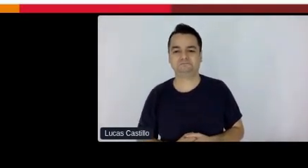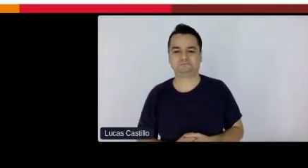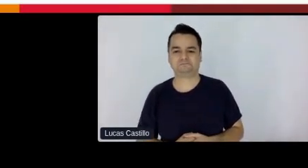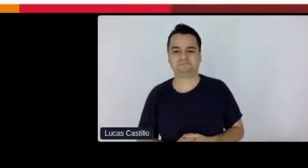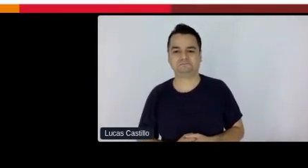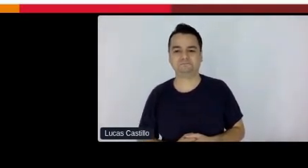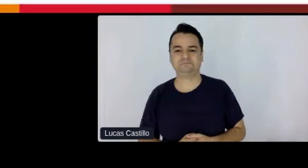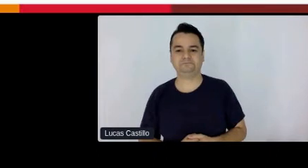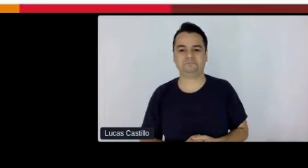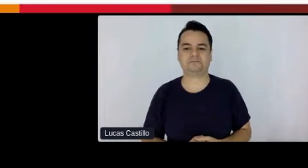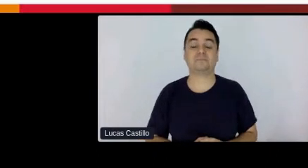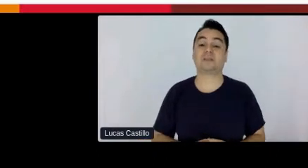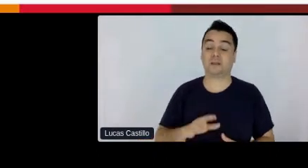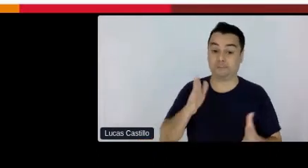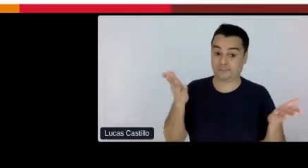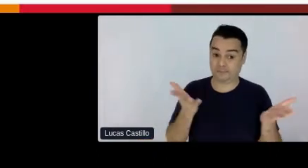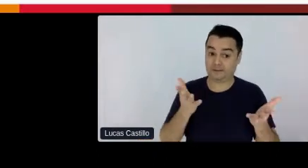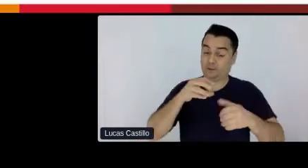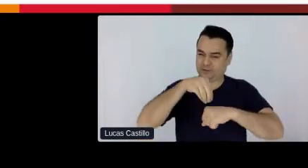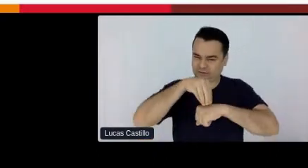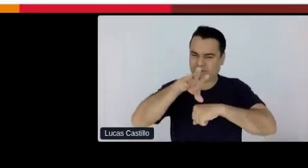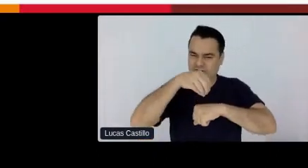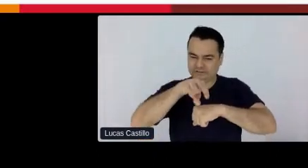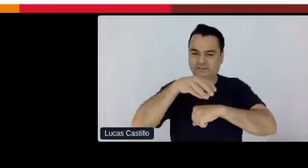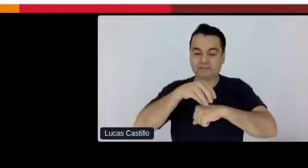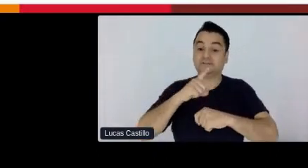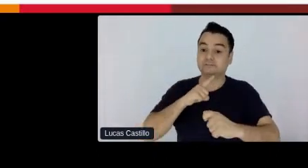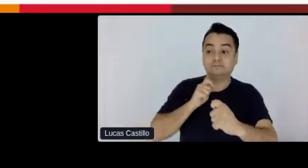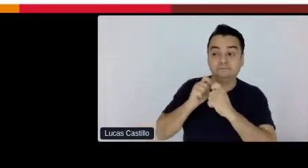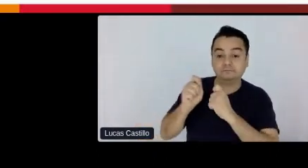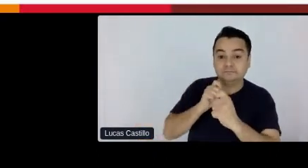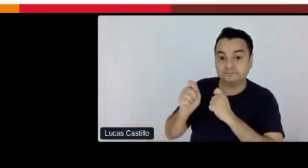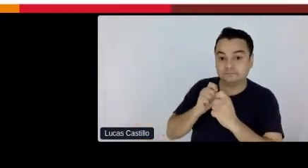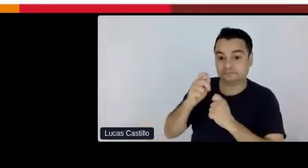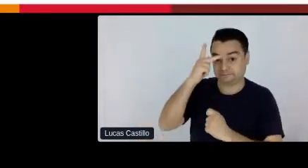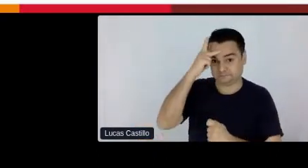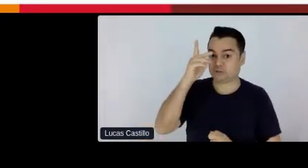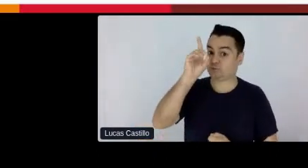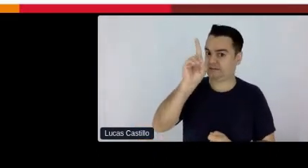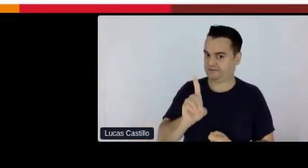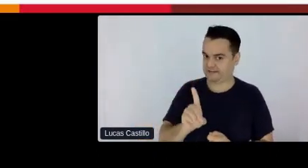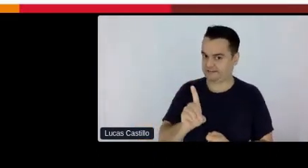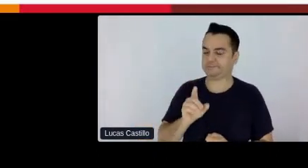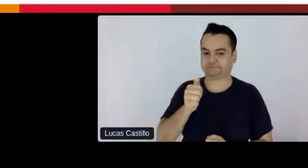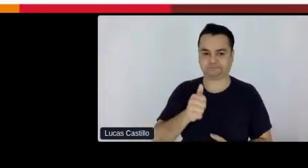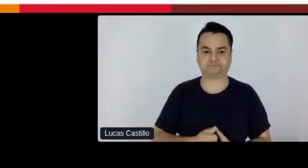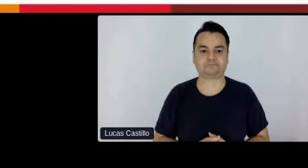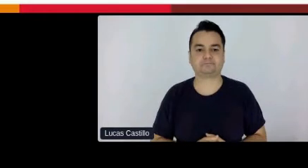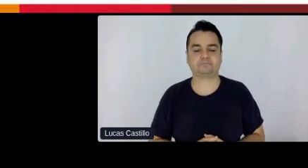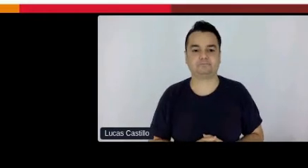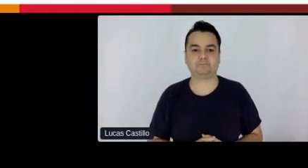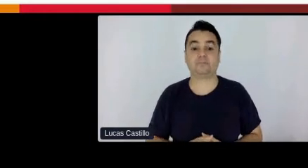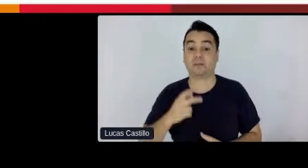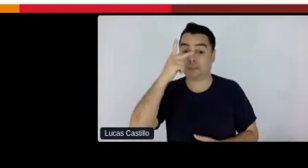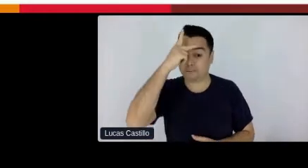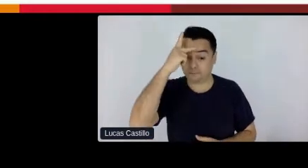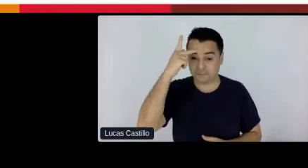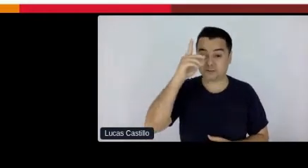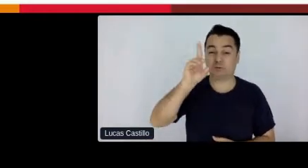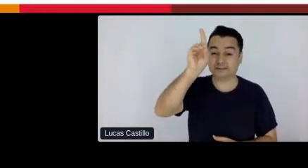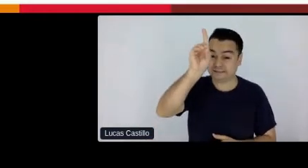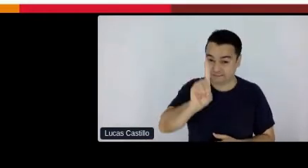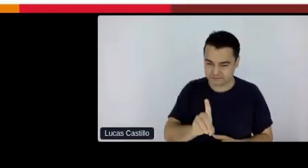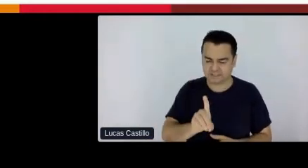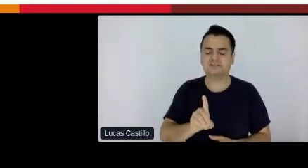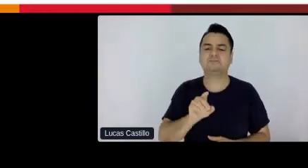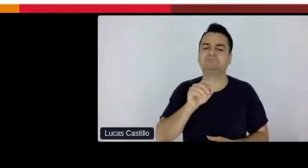Aqui, pessoal, eu trago algumas dicas, né, de entrevista com pessoa com deficiência. As pessoas com deficiência, elas